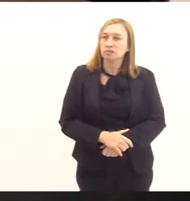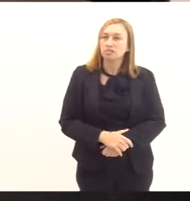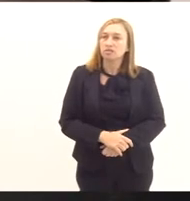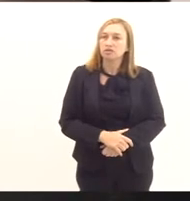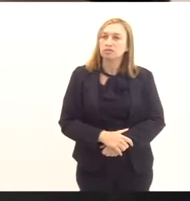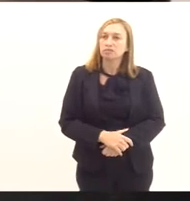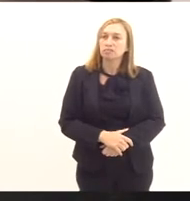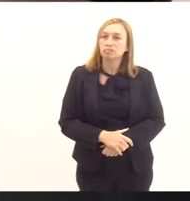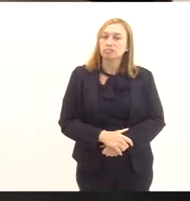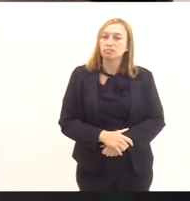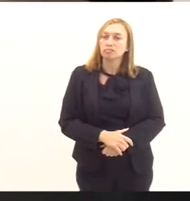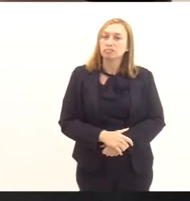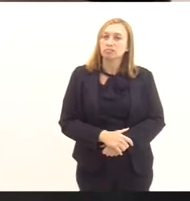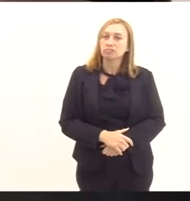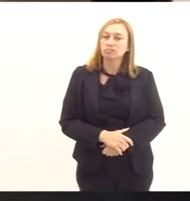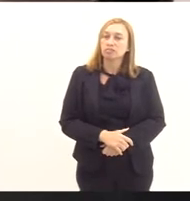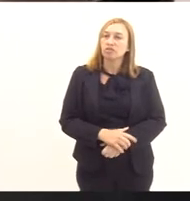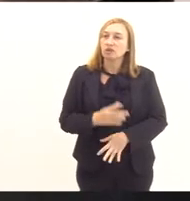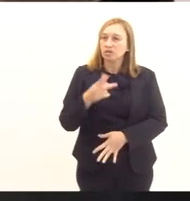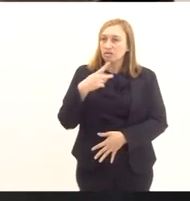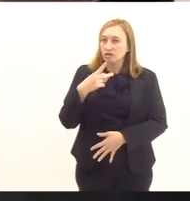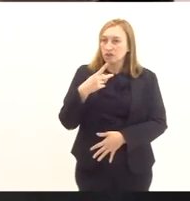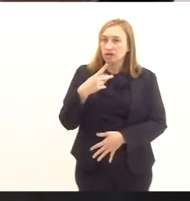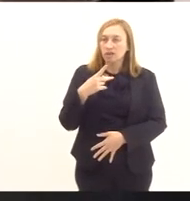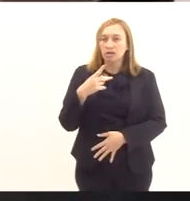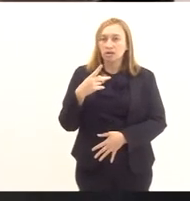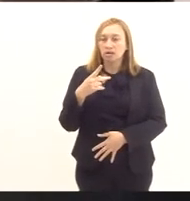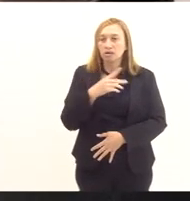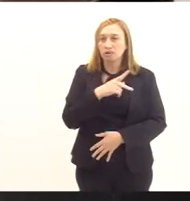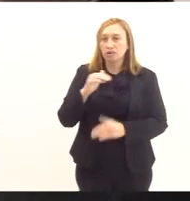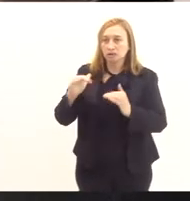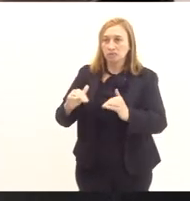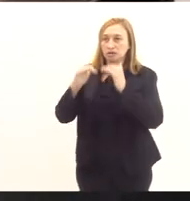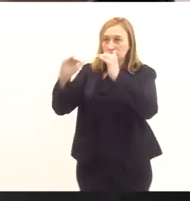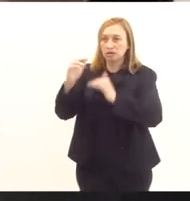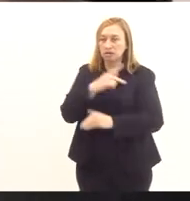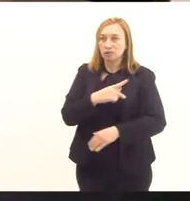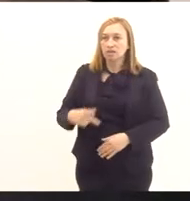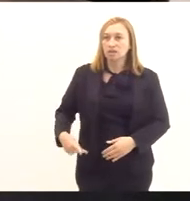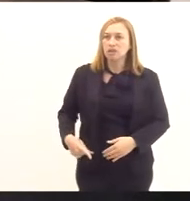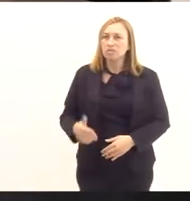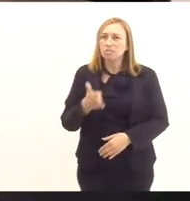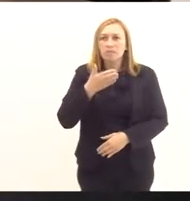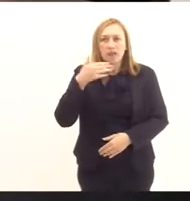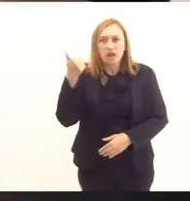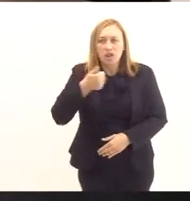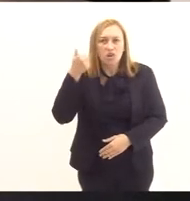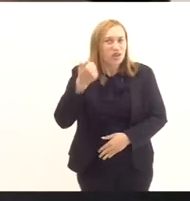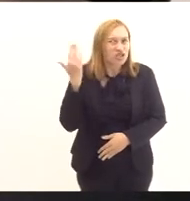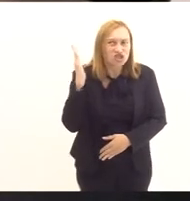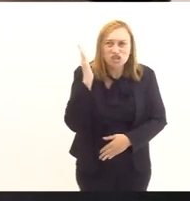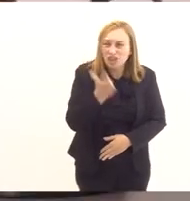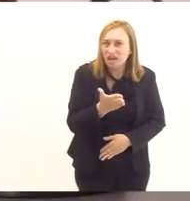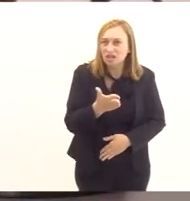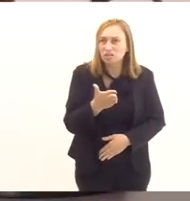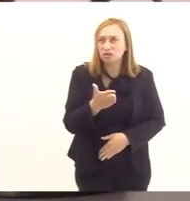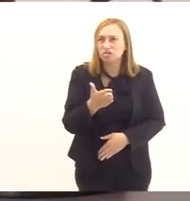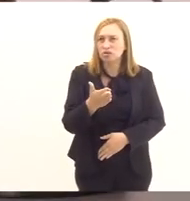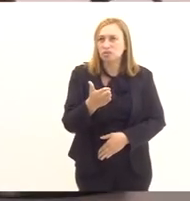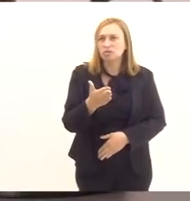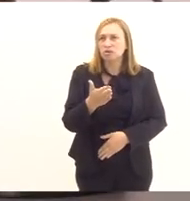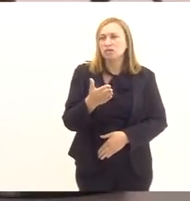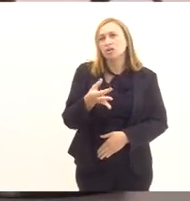a colecionar vossa excelência você não é melhor a gente partir para direto para essa